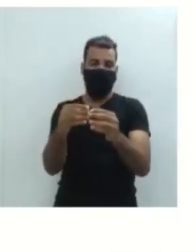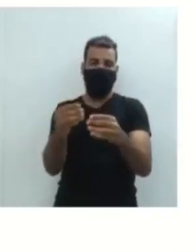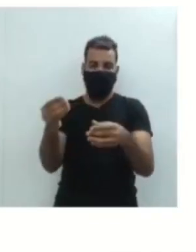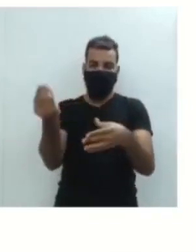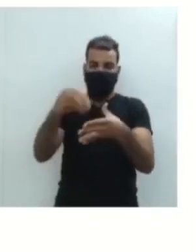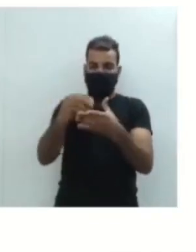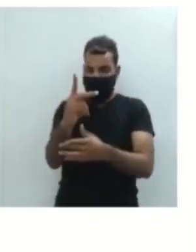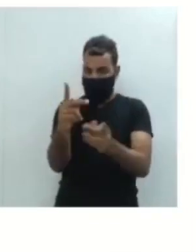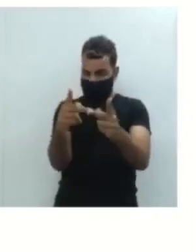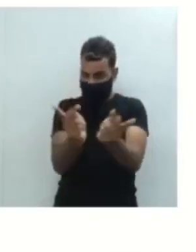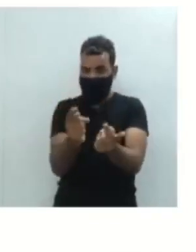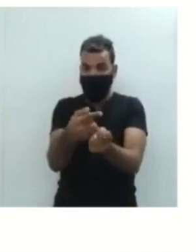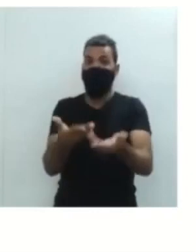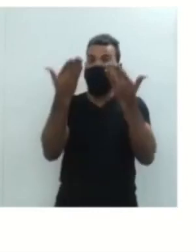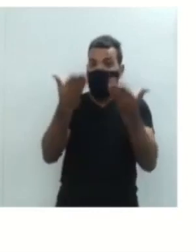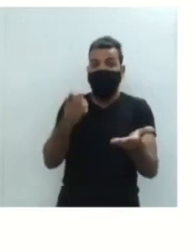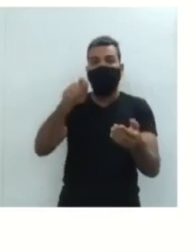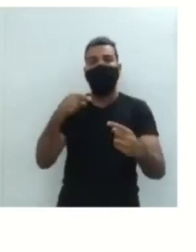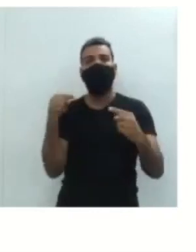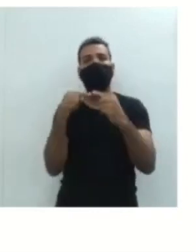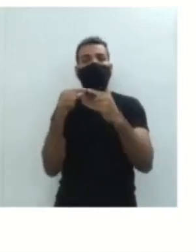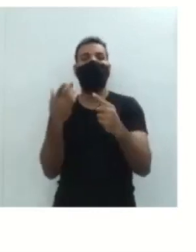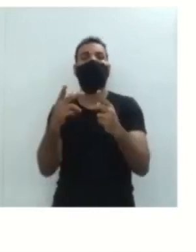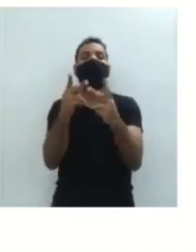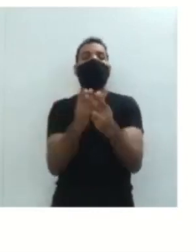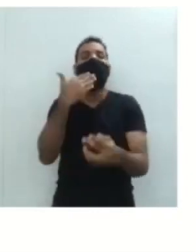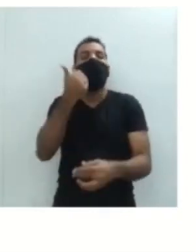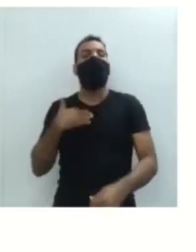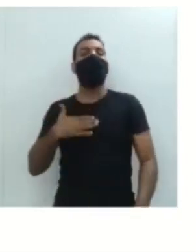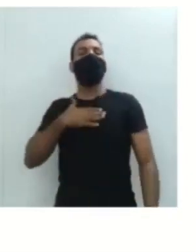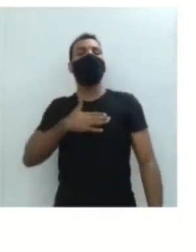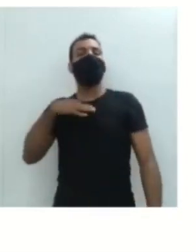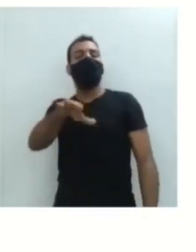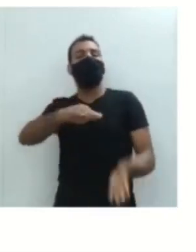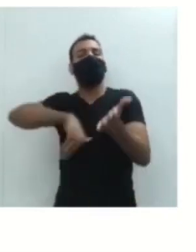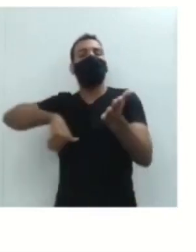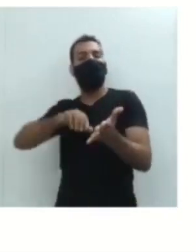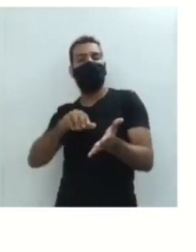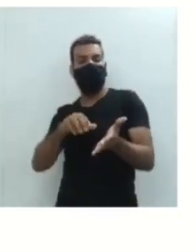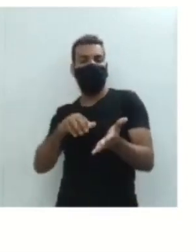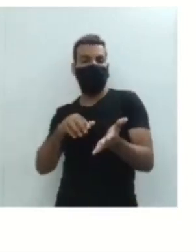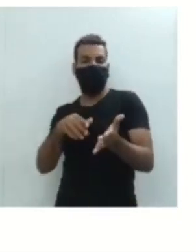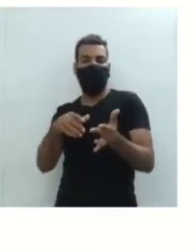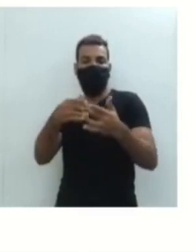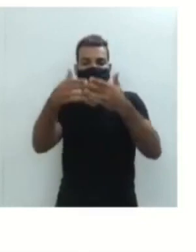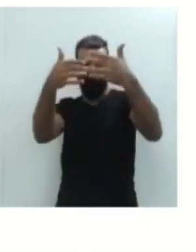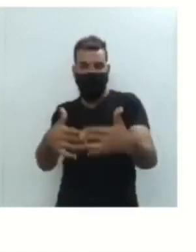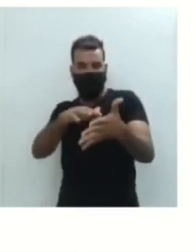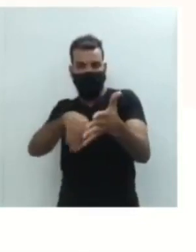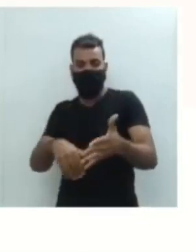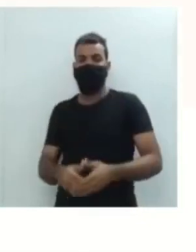próprio Ok para que assim eu consegui identificar Qual é o prato que eu desejo remover no nosso banco de dados